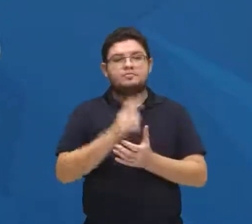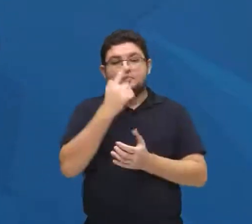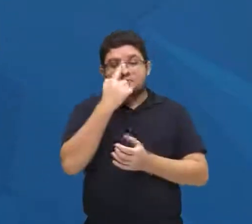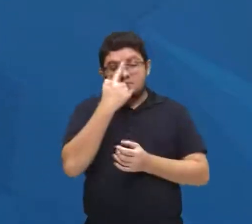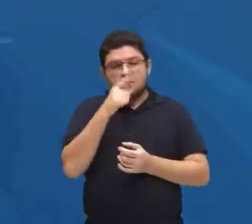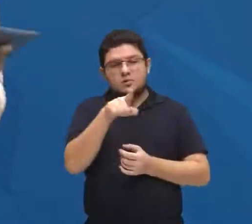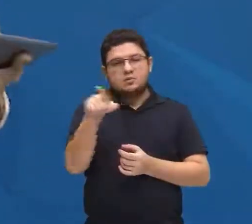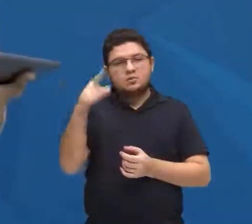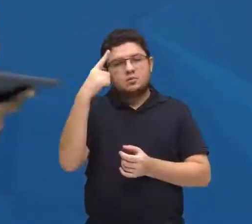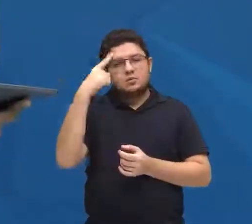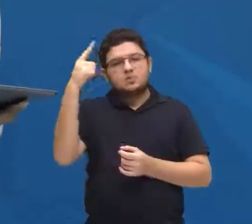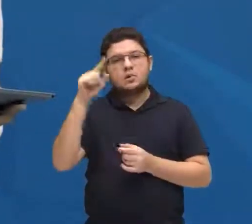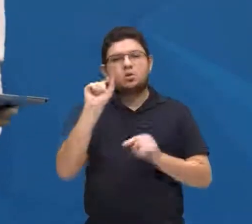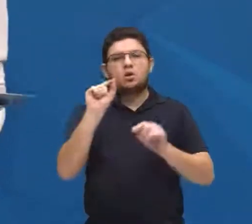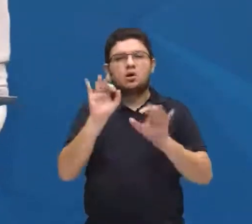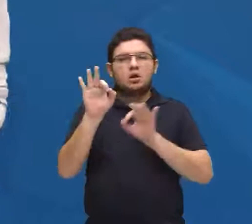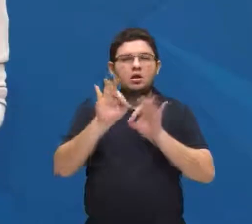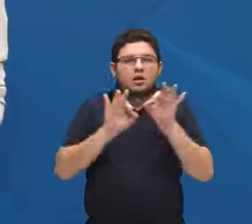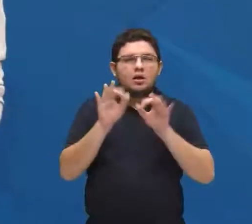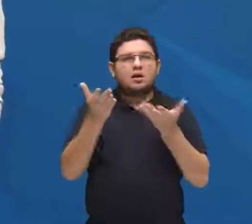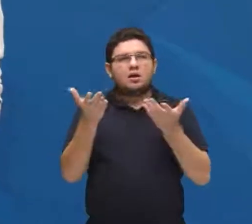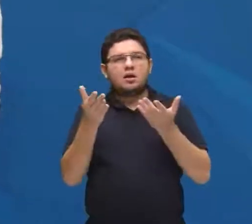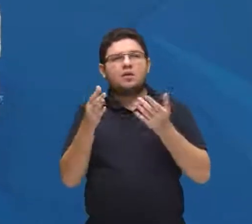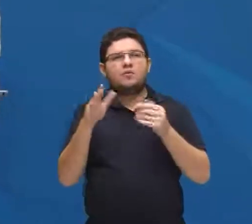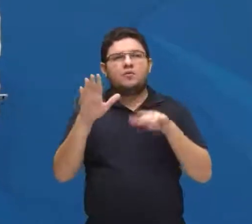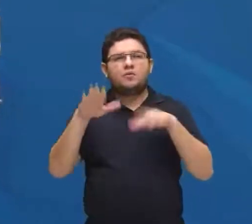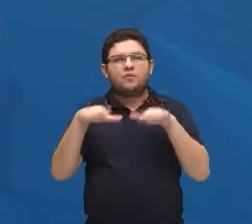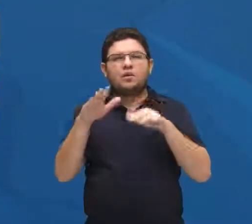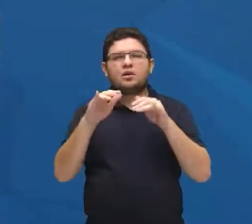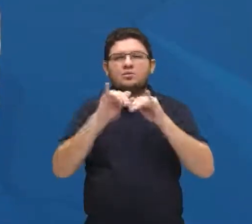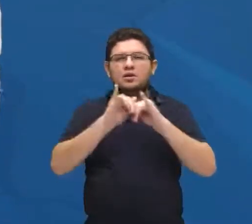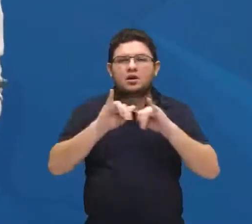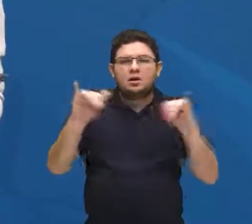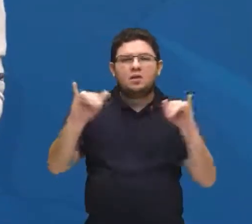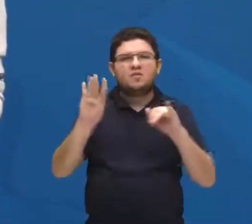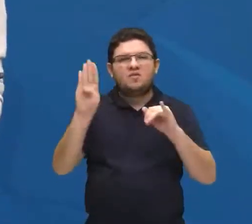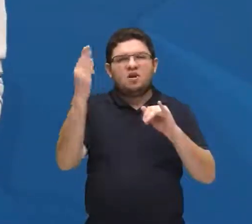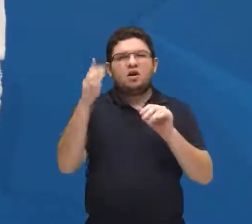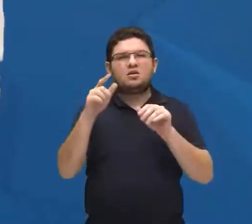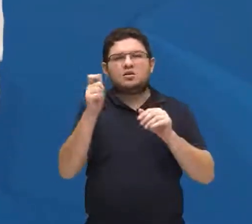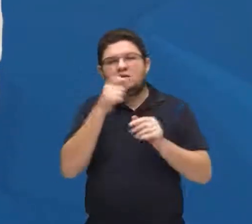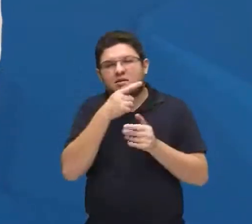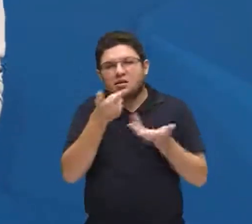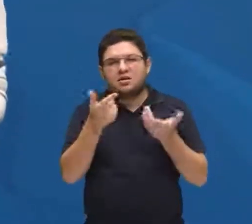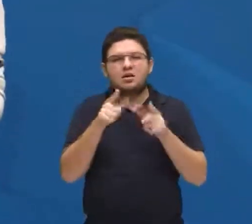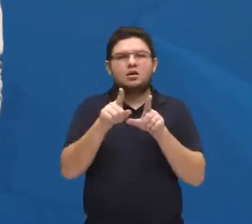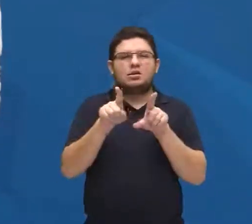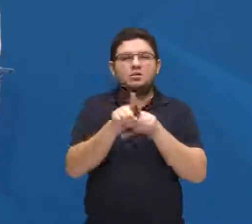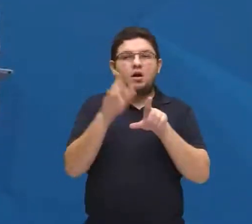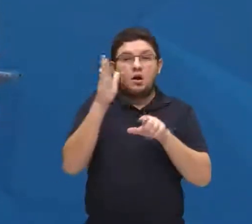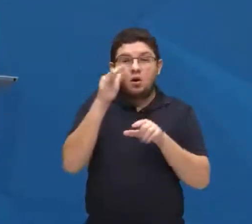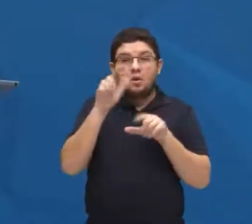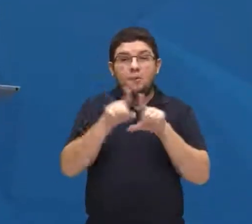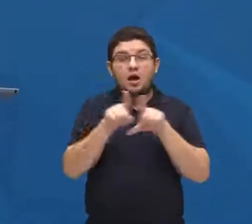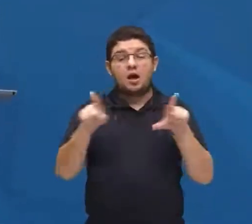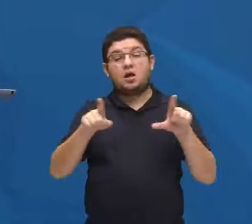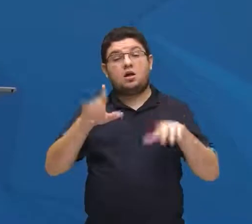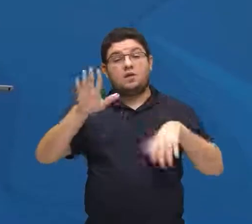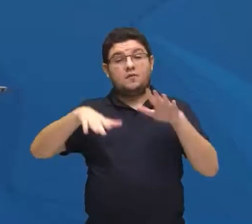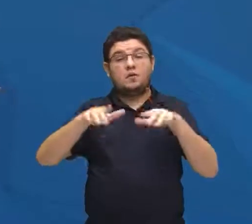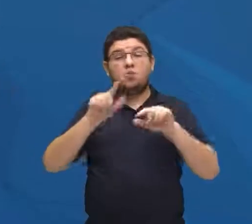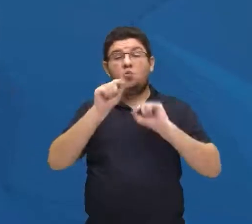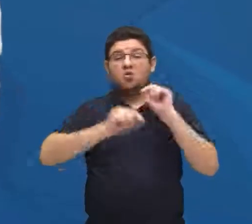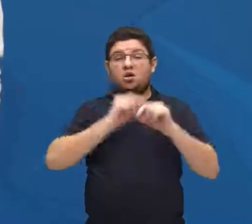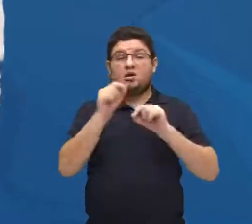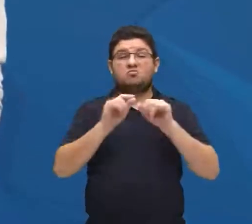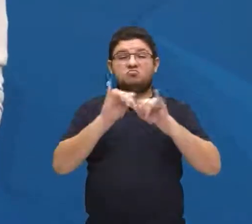situação engraçada, curiosa, mas às vezes existem pessoas por trás que estão sendo difamadas, marcas, empresas